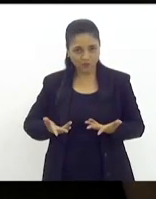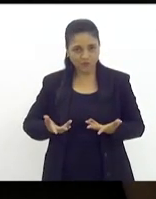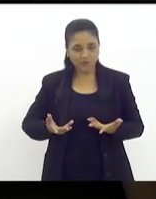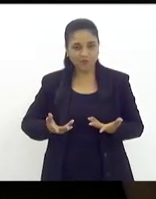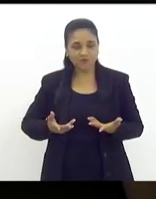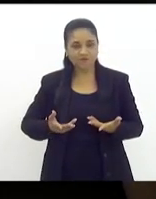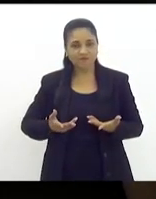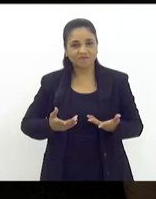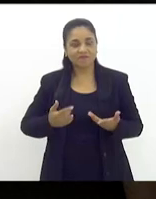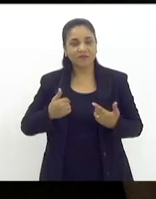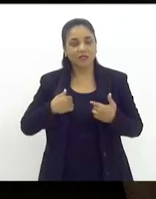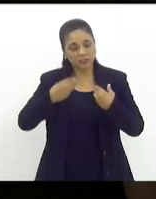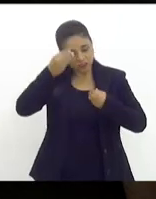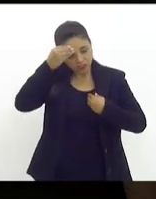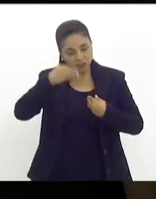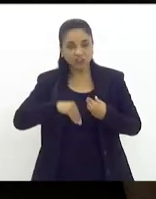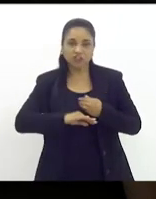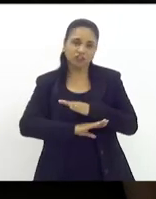se render e desistir.